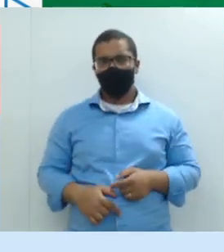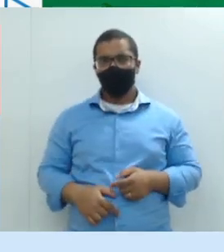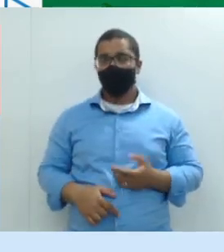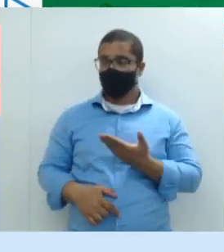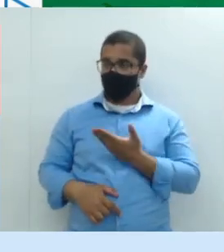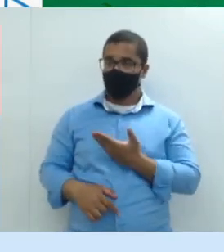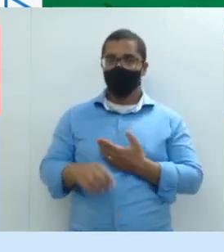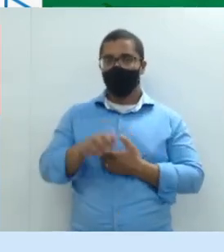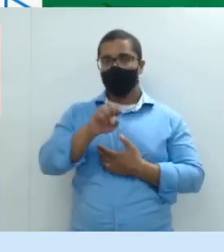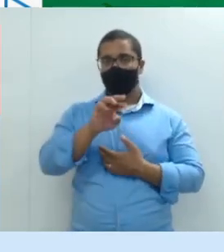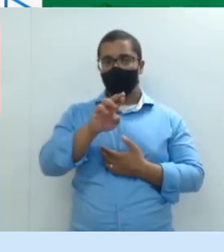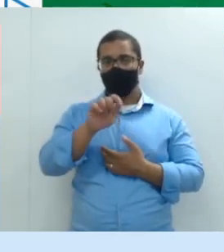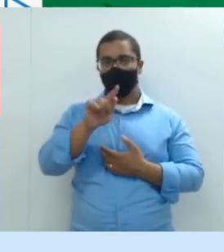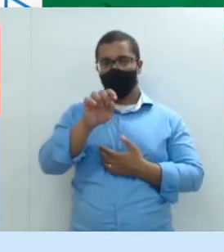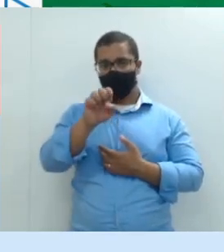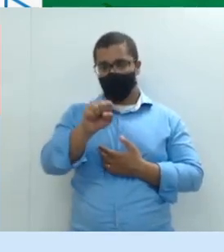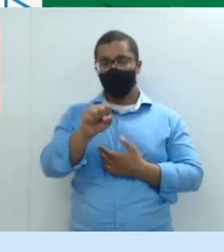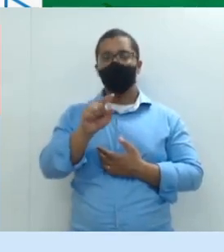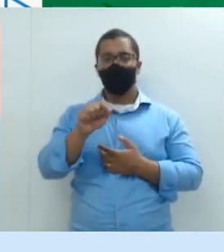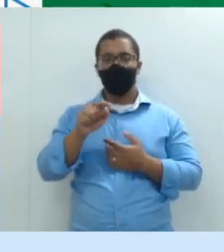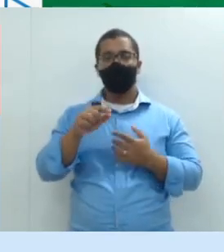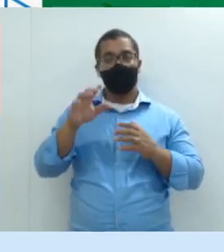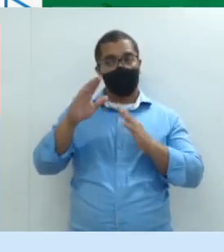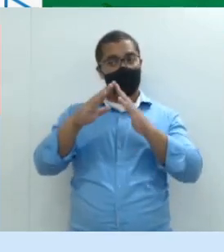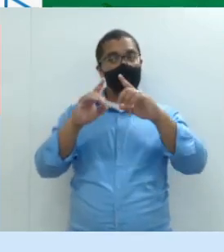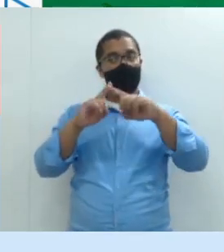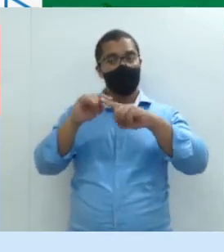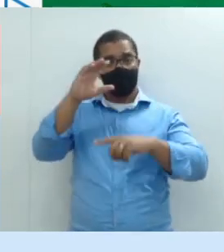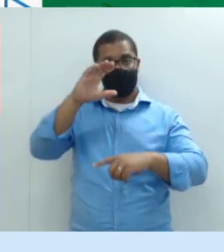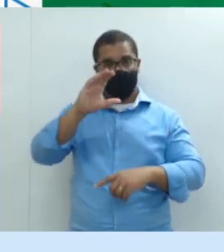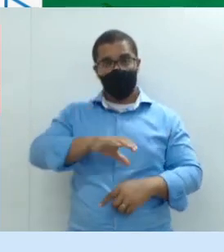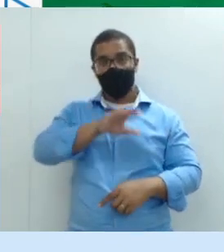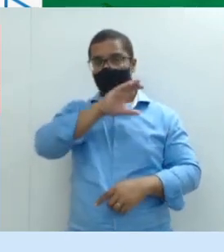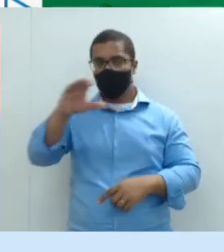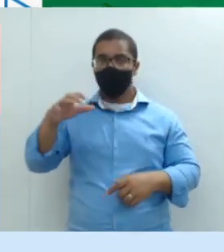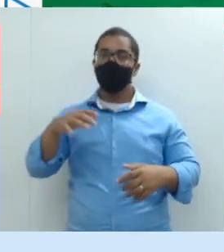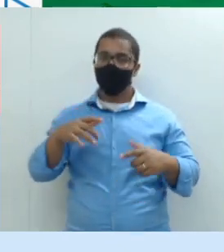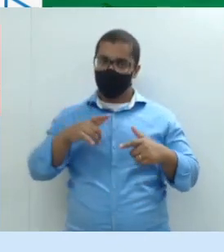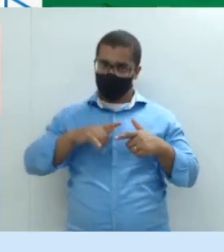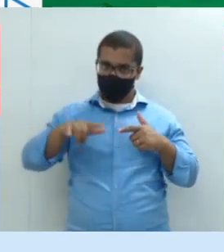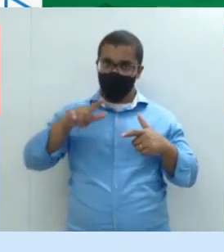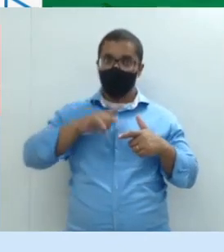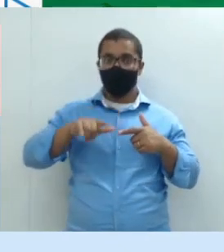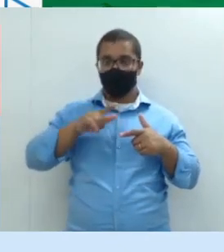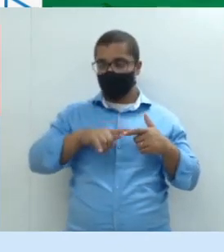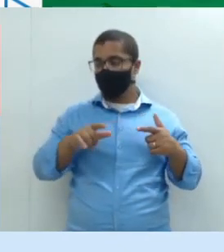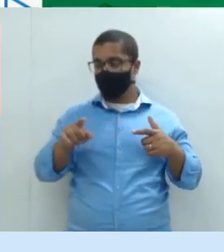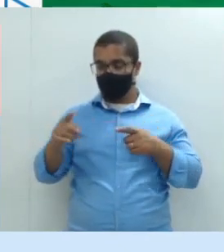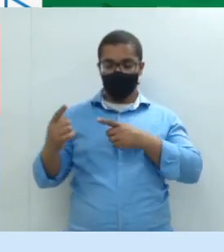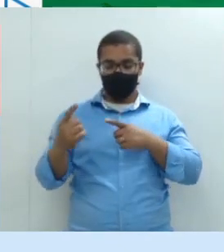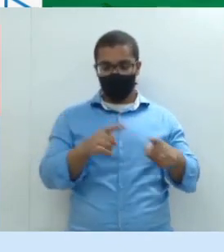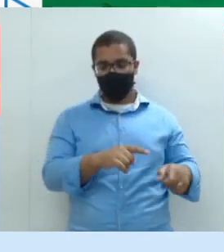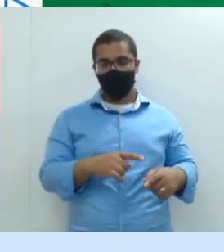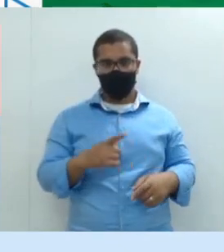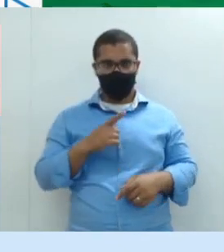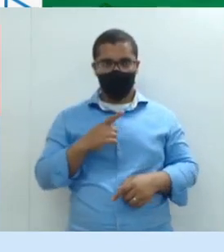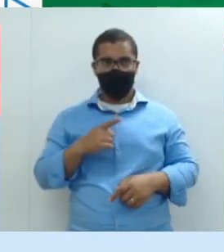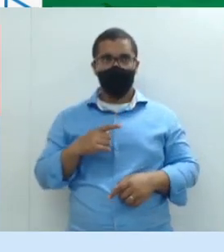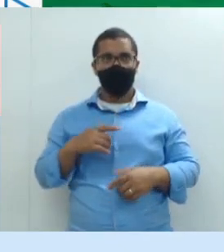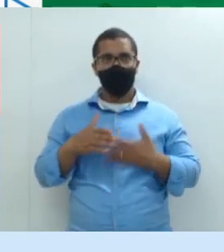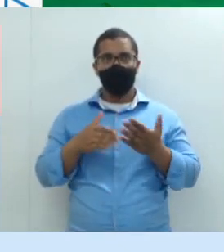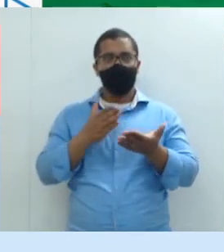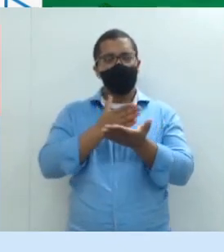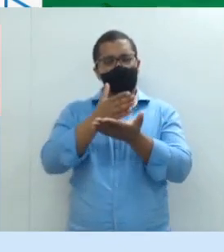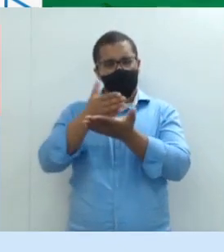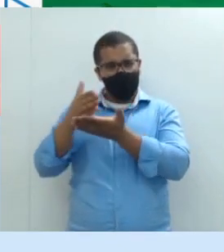hereges de uma forma como um todo que vão incomodar a Igreja Católica. Nesse mapa você vê uma subdivisão, tá? Passando aqui mais rapidinho